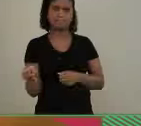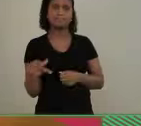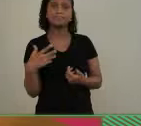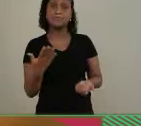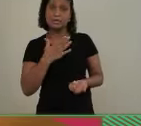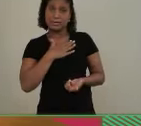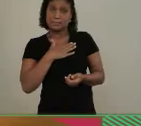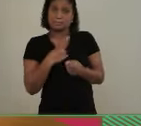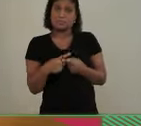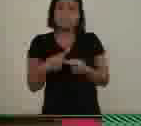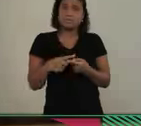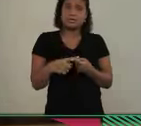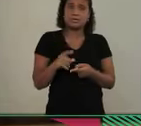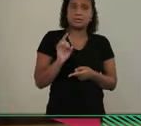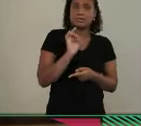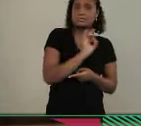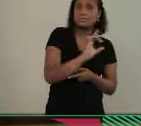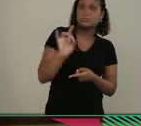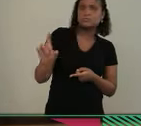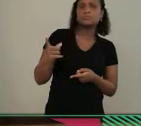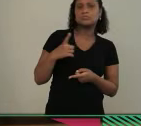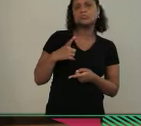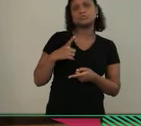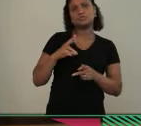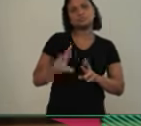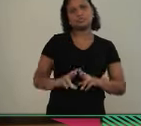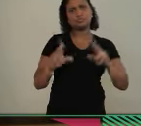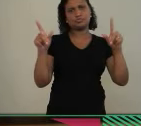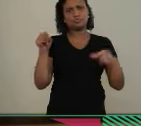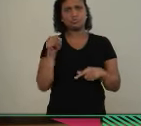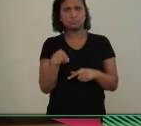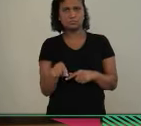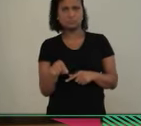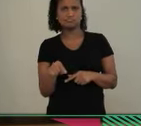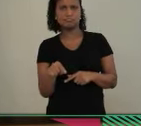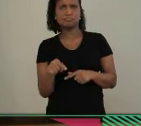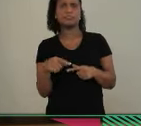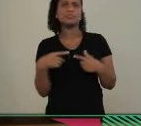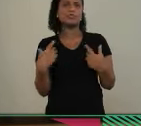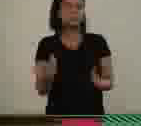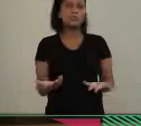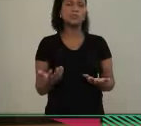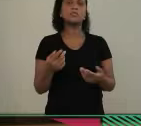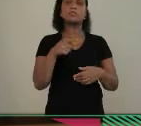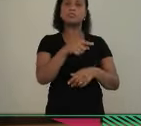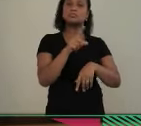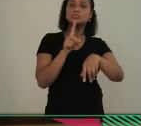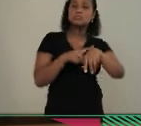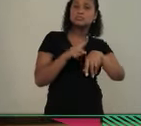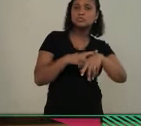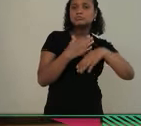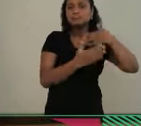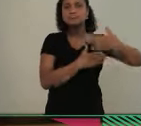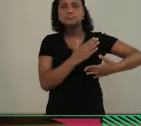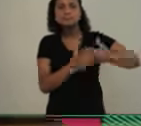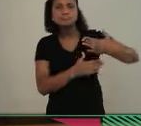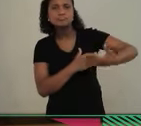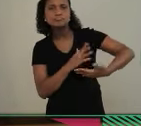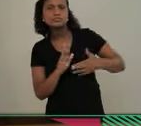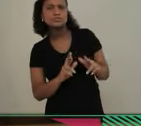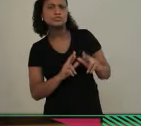ao longo da vida dela sempre. A comunicação com a Ana Amália, a minha, né, porque cada pessoa tem uma completamente diferente, passou por